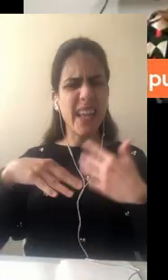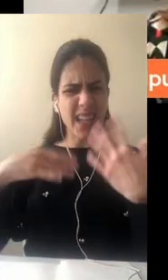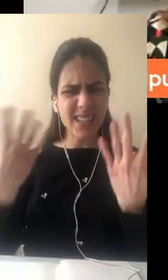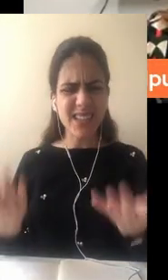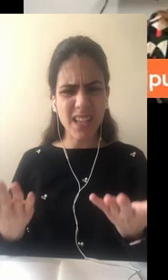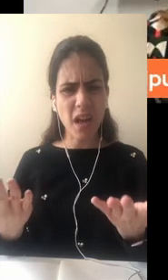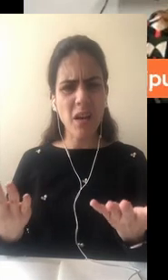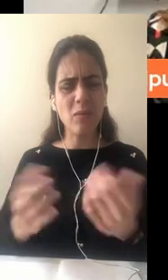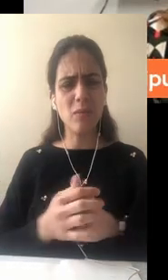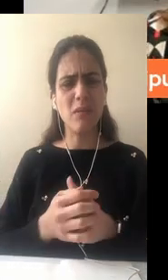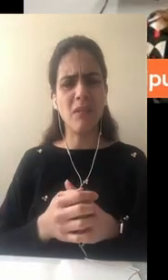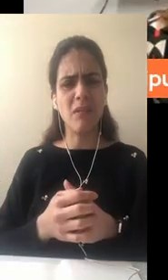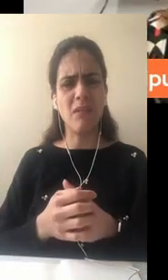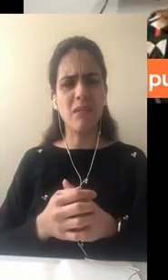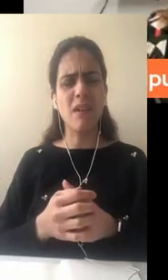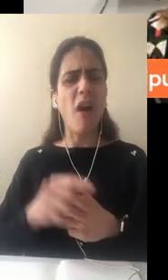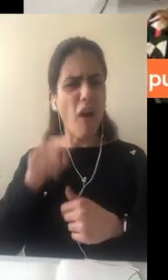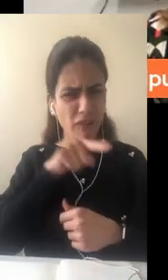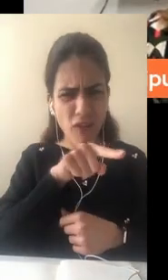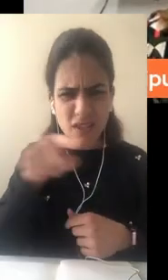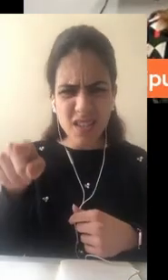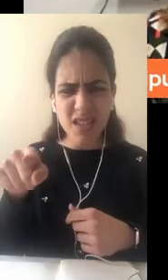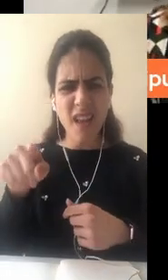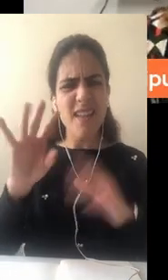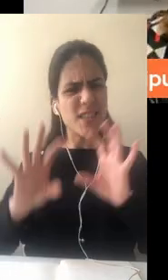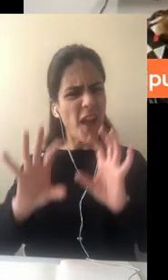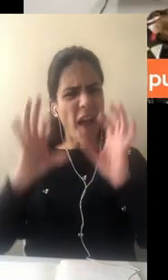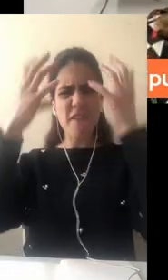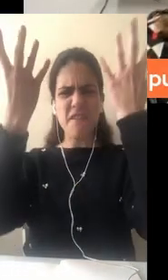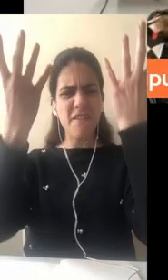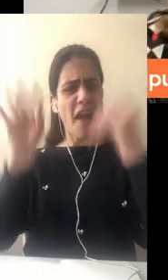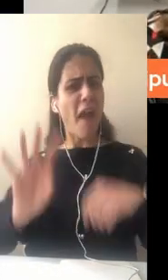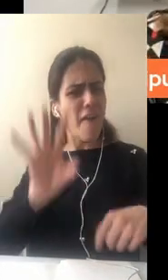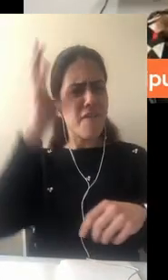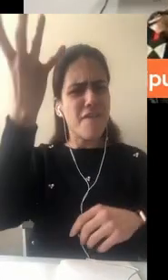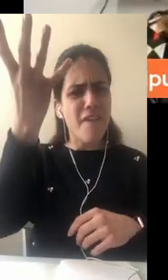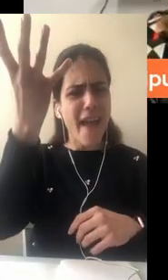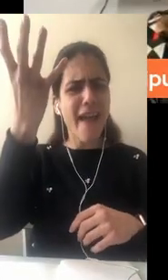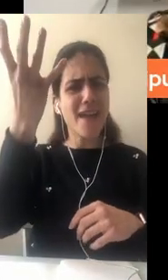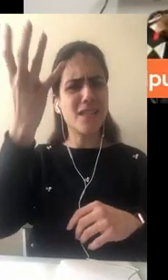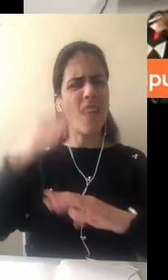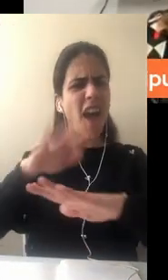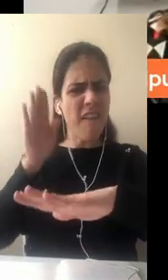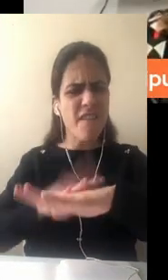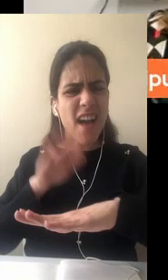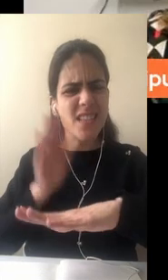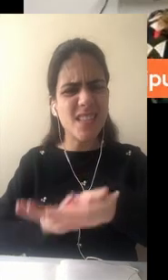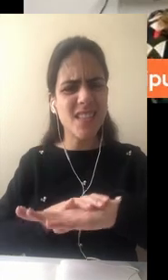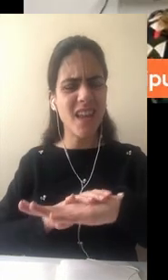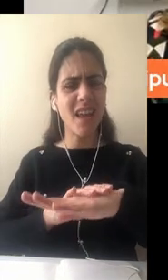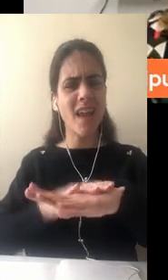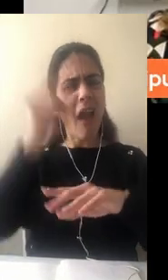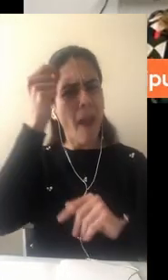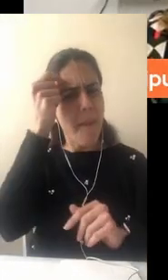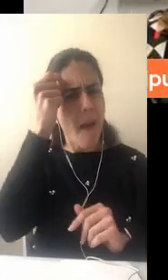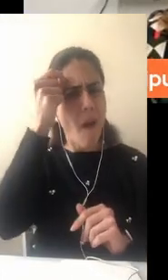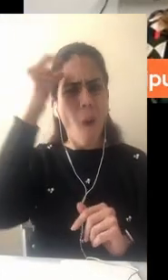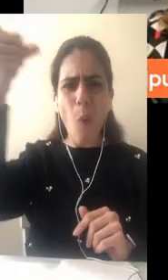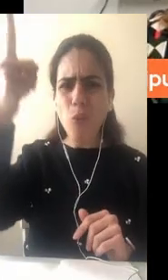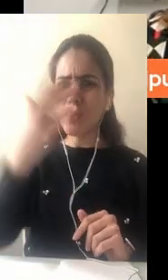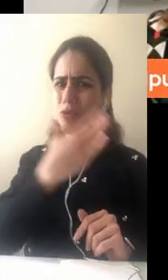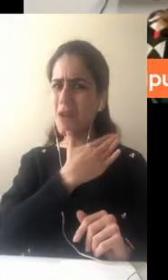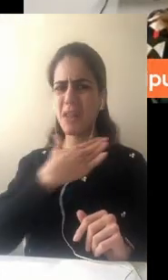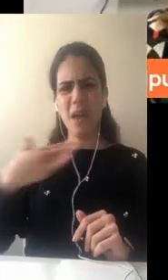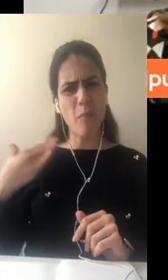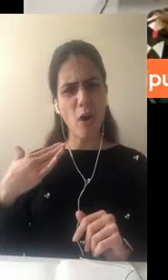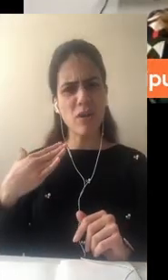vão oportunizar uma festa que privilegia a cultura da morte? Você pode uhum. perguntar isso para a escola. Tem certeza que é isso que